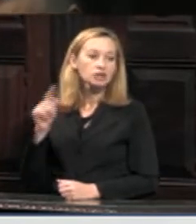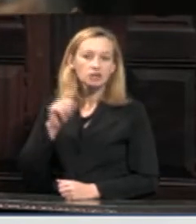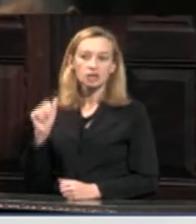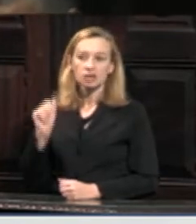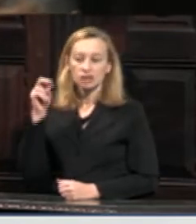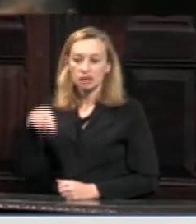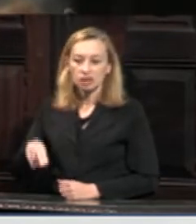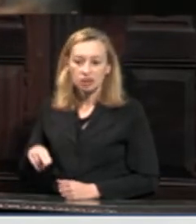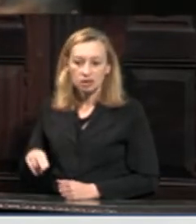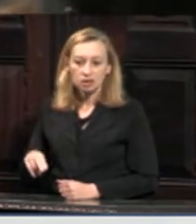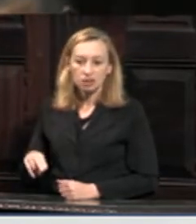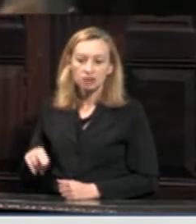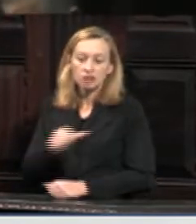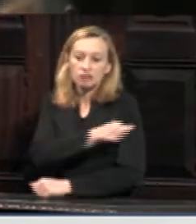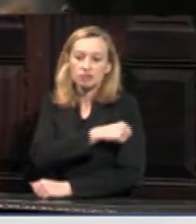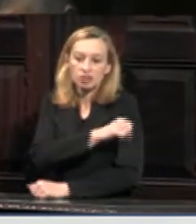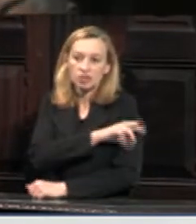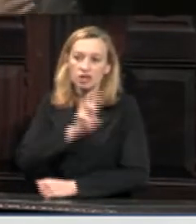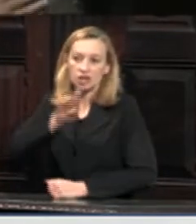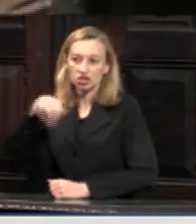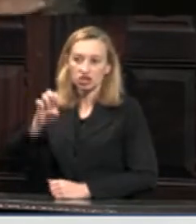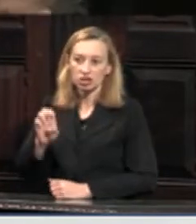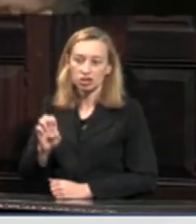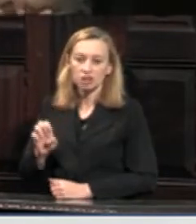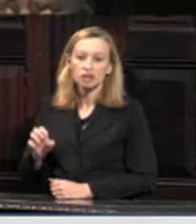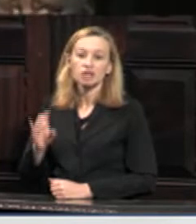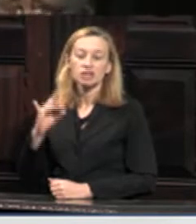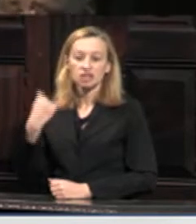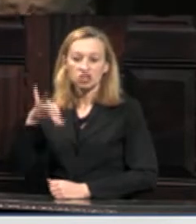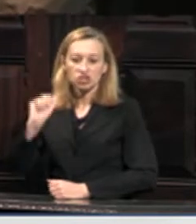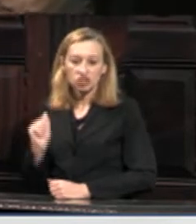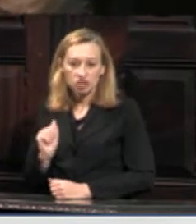Zeidan, enfermeira Rejane, Cidinha,